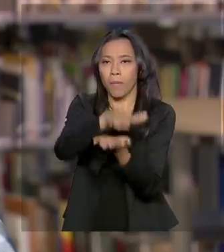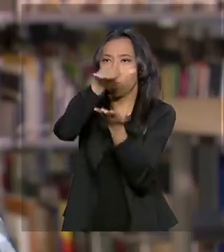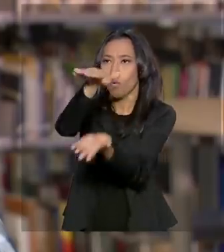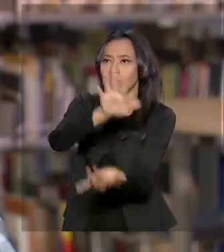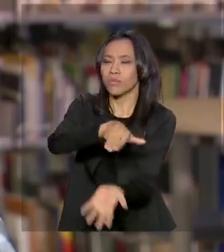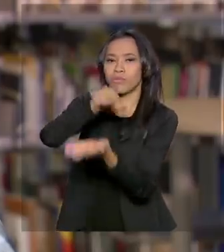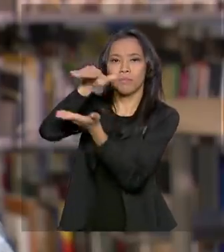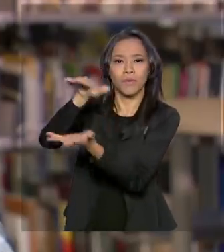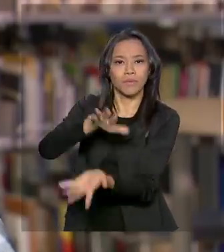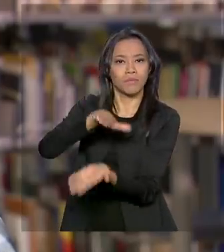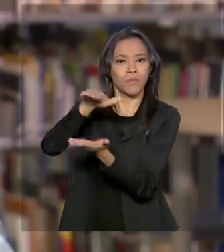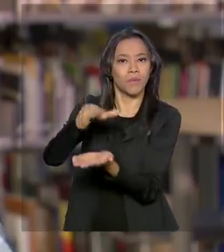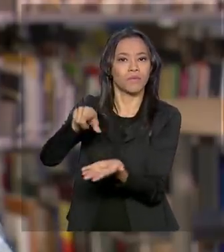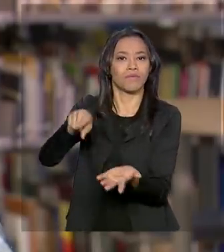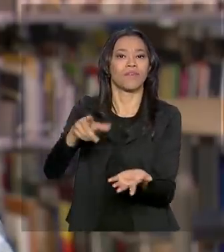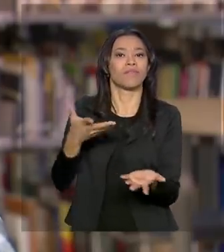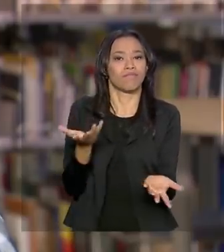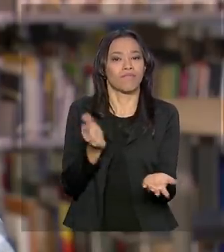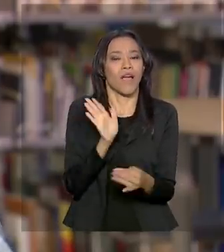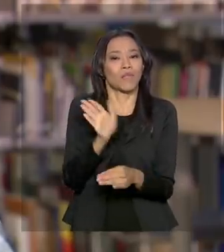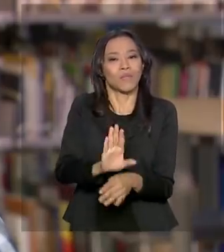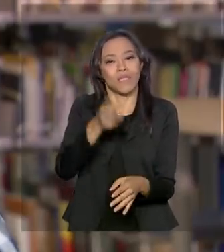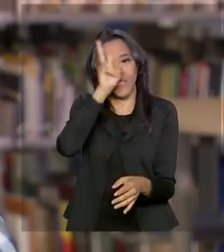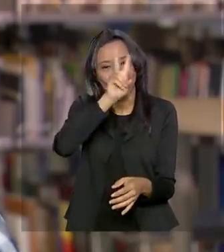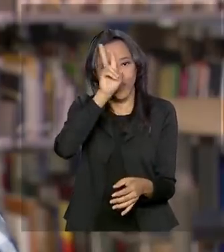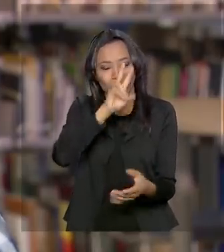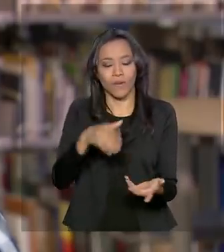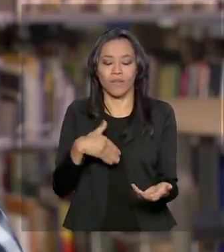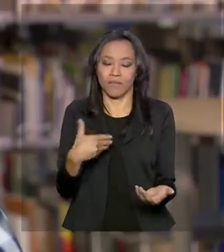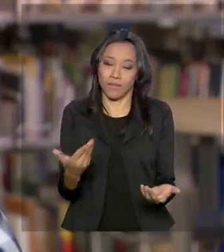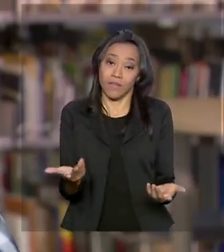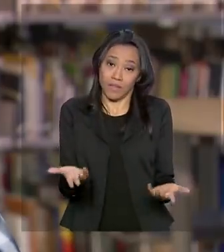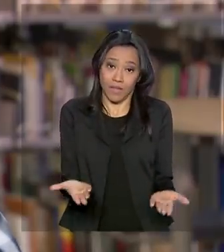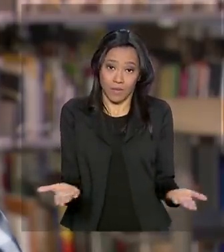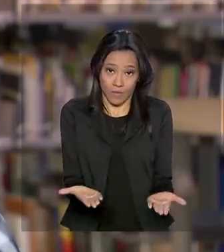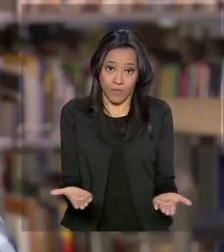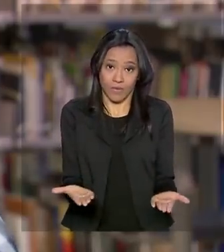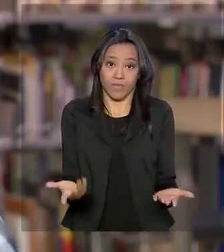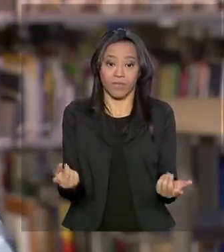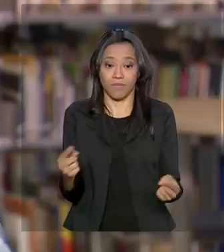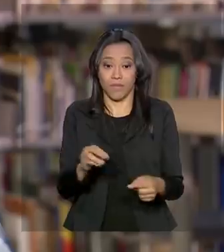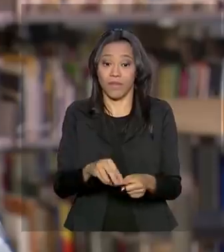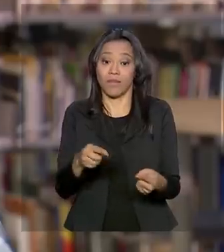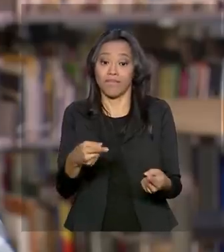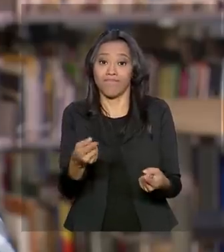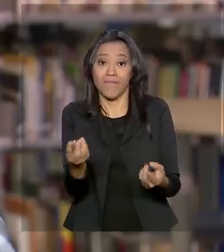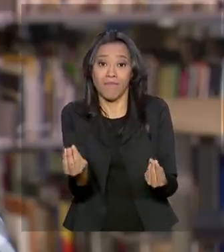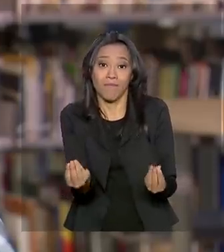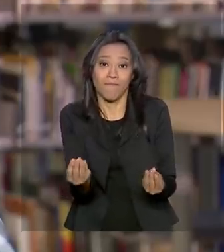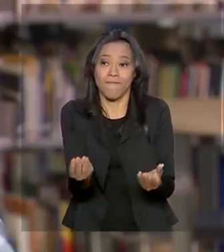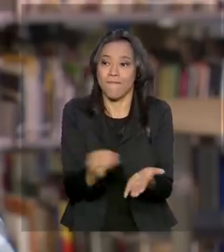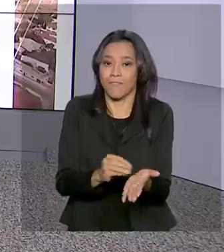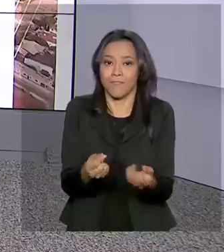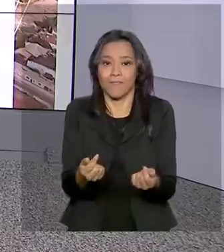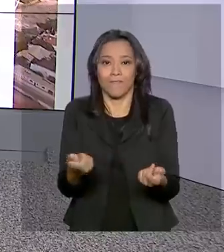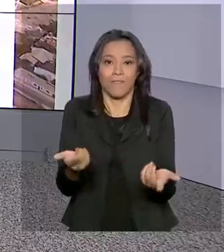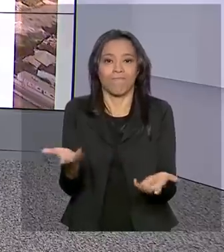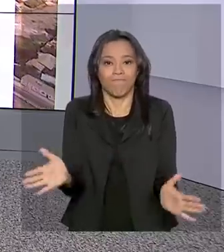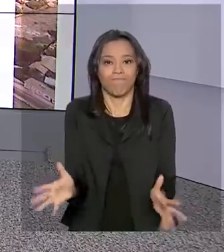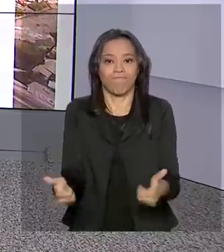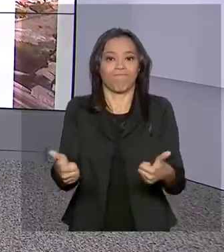importância da conseguir ainda assim salvar muito mais filme da história do que hoje a gente é por causa de limitações orçamentárias capaz de